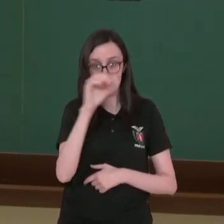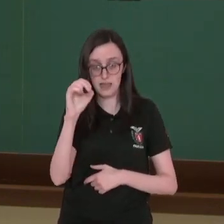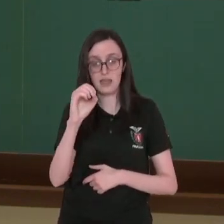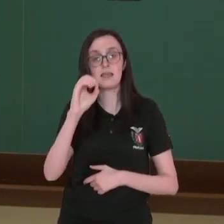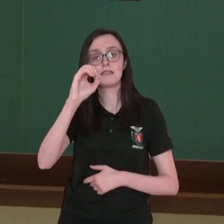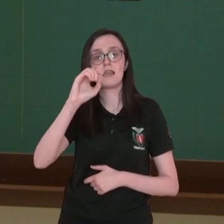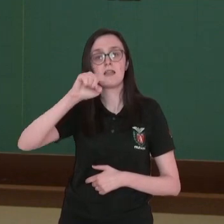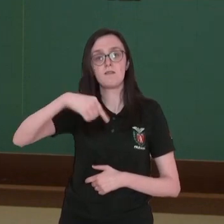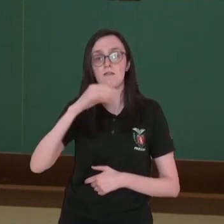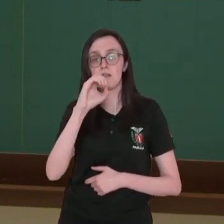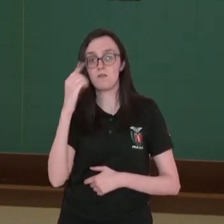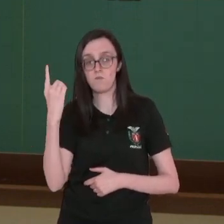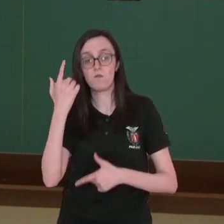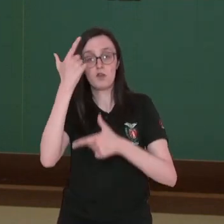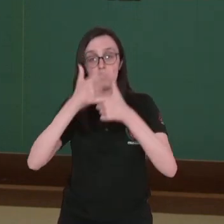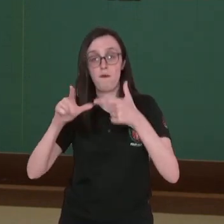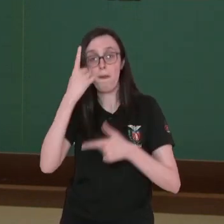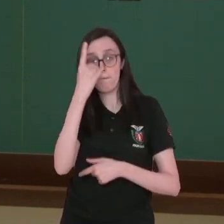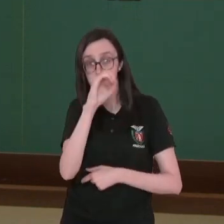Por 1000,